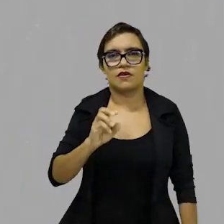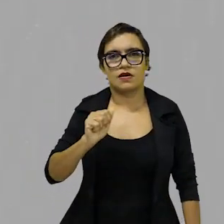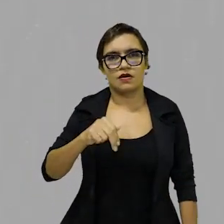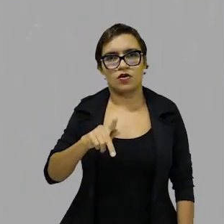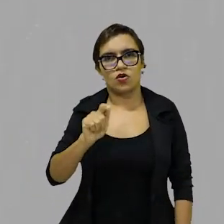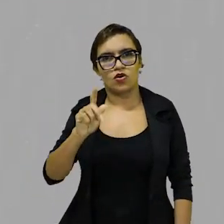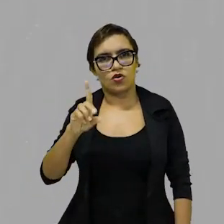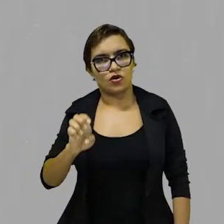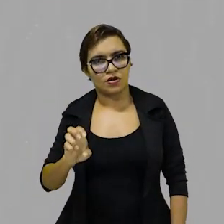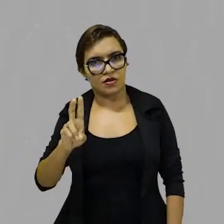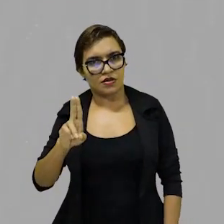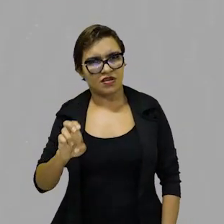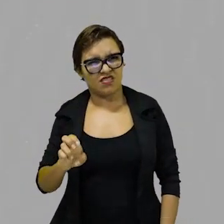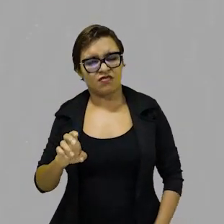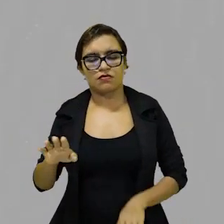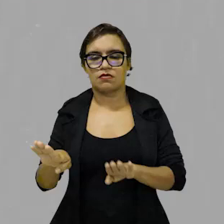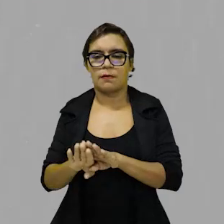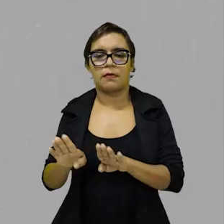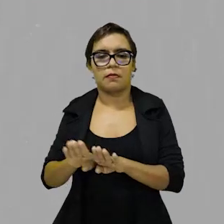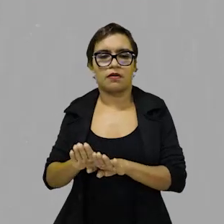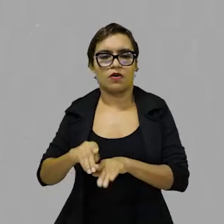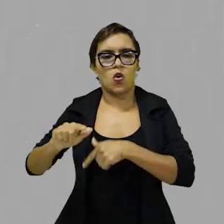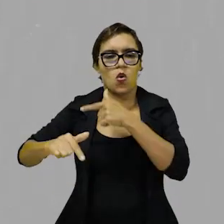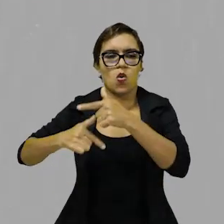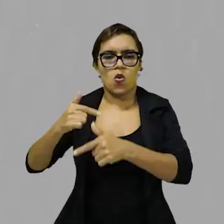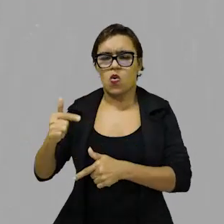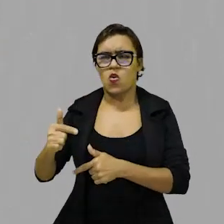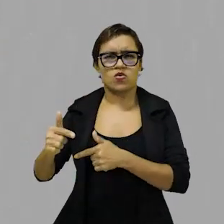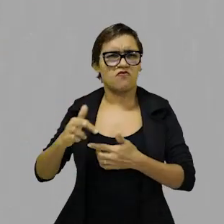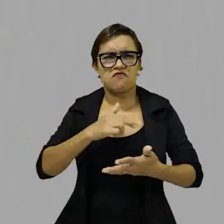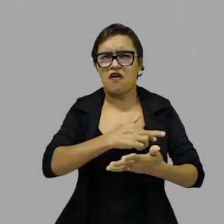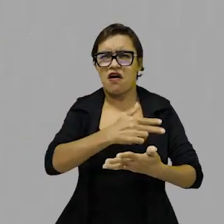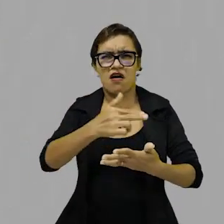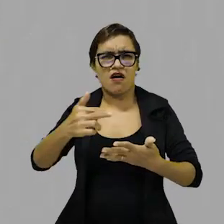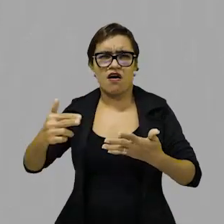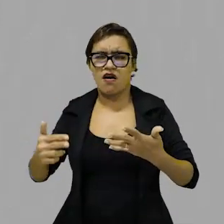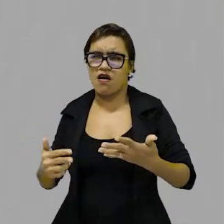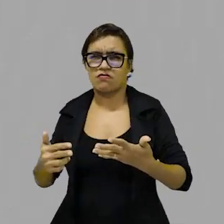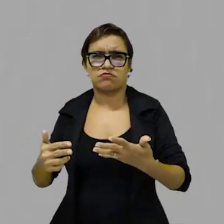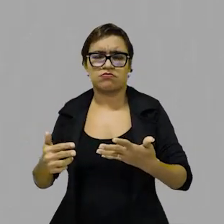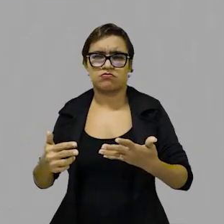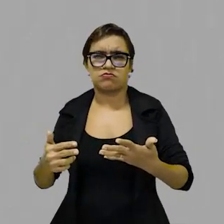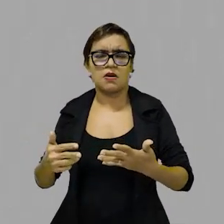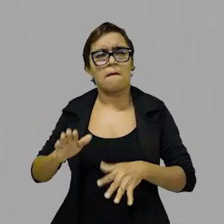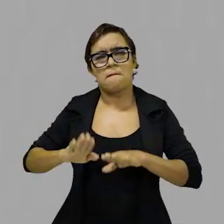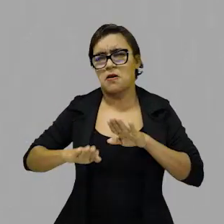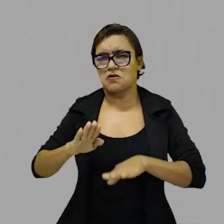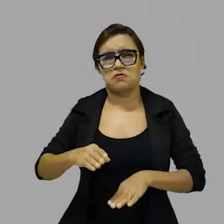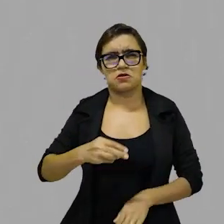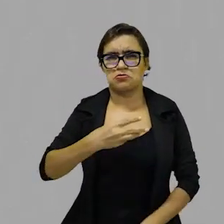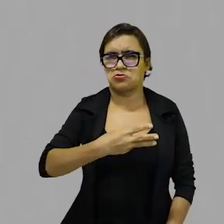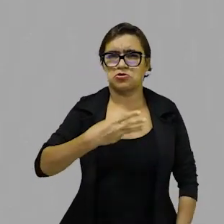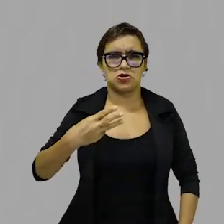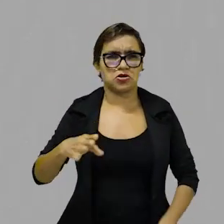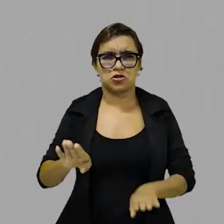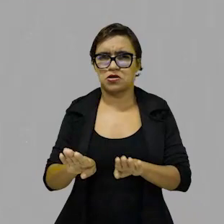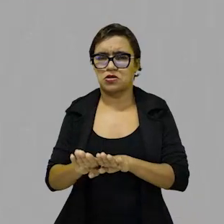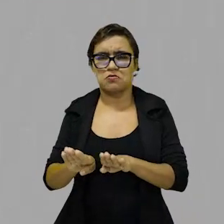expressionistas, morreu com 37 anos. O Egon Schiele morreu com 33. O Modigliani chegou aos 40. Né? E ele